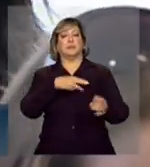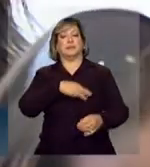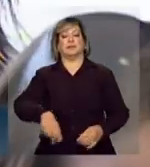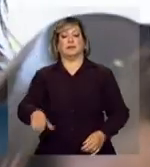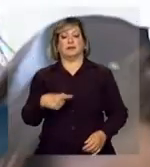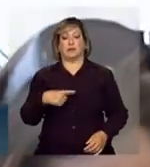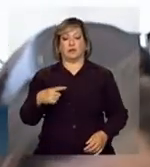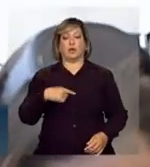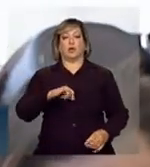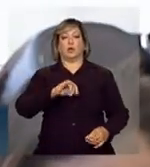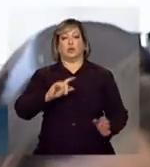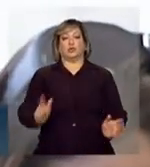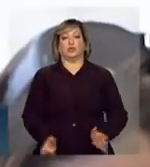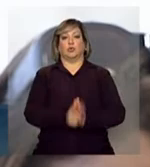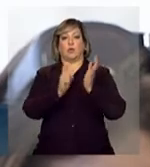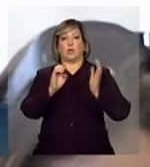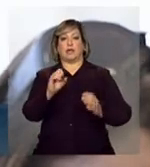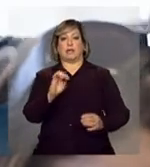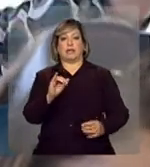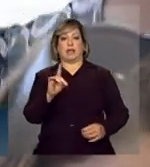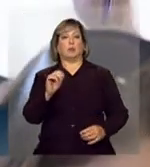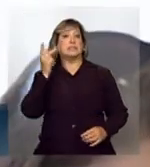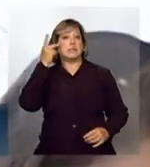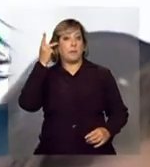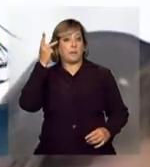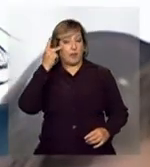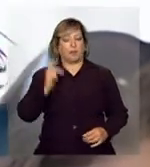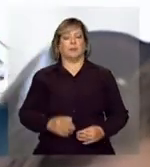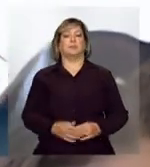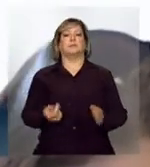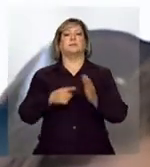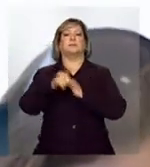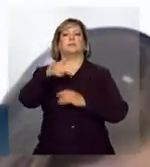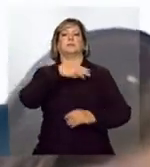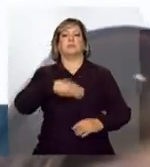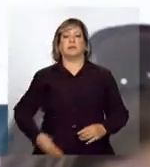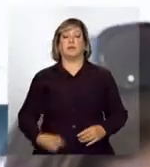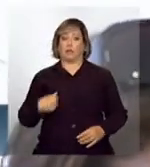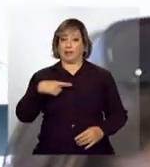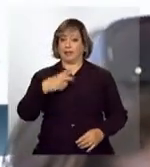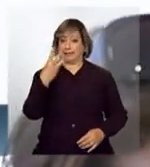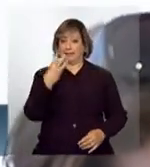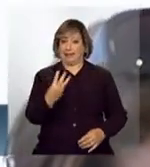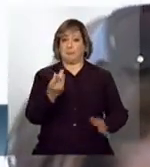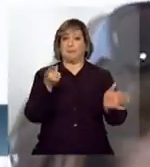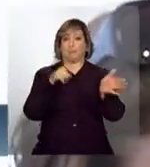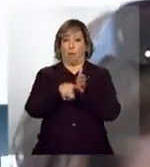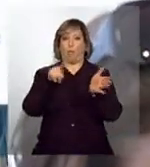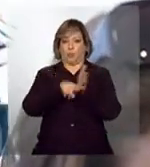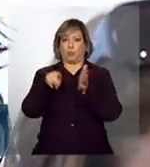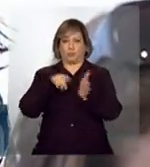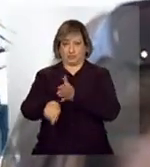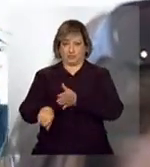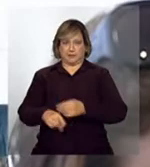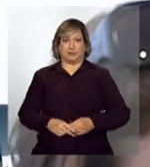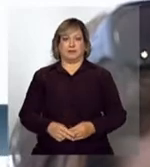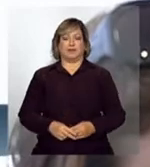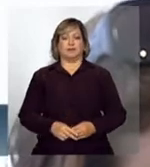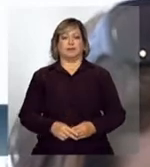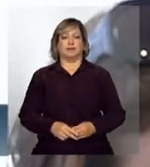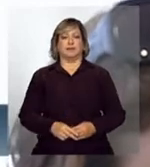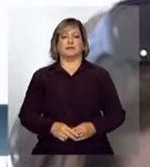Luay Coota, do jornal Estado de São Paulo. Ministra. Eu tenho três perguntas, ministro.